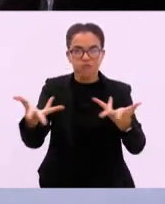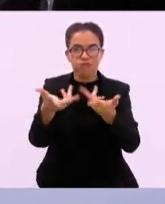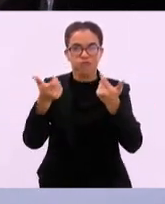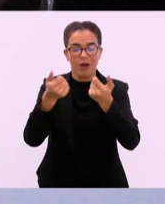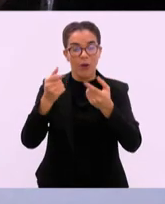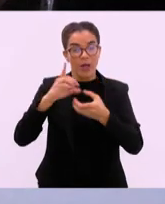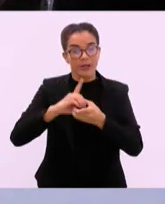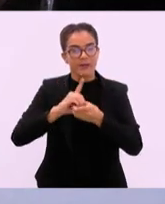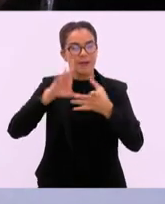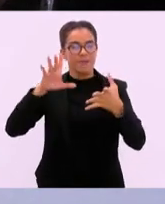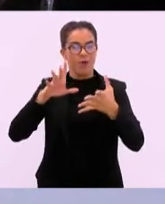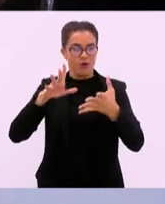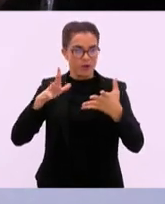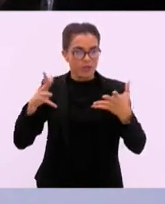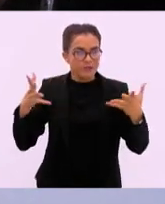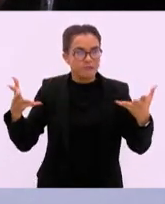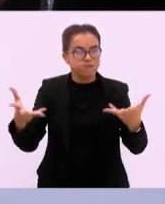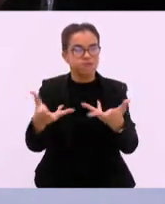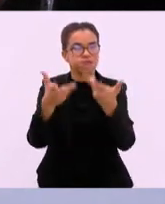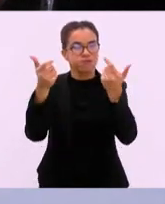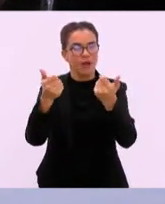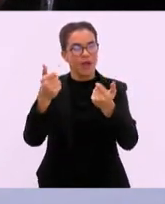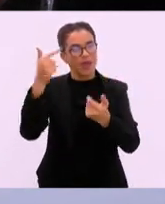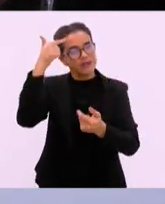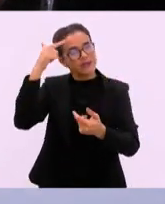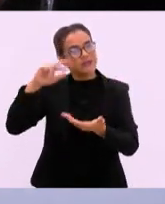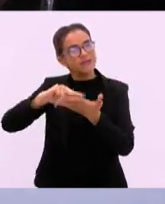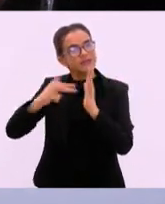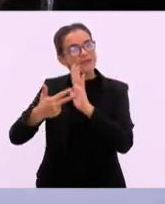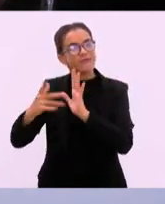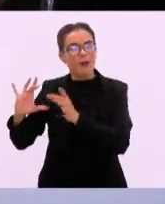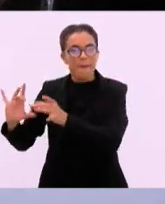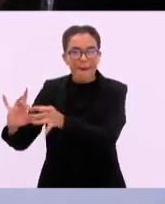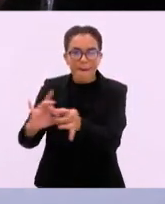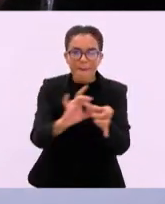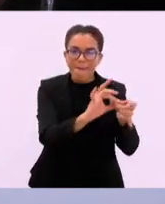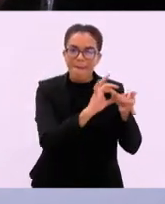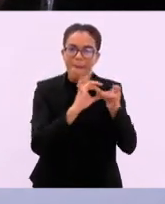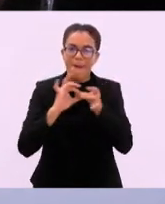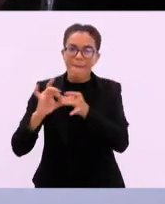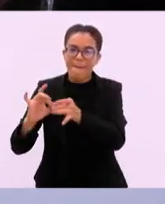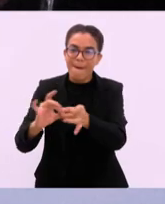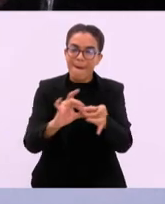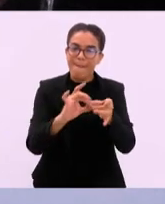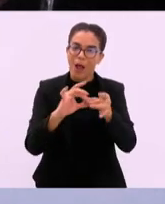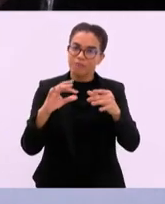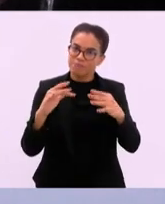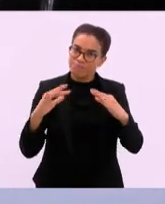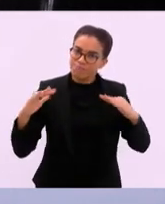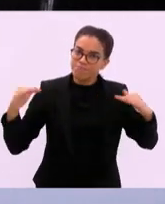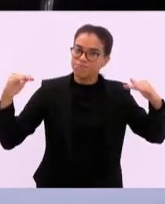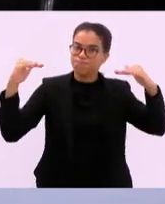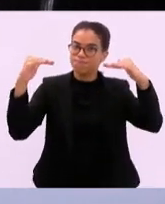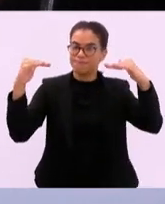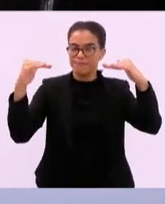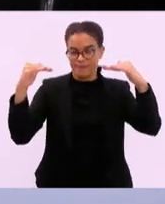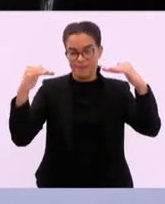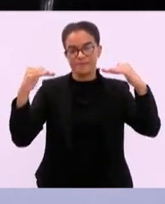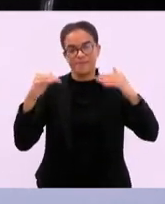social-democracia orgânica. É bom, porque são as correntes de pensamentos que hoje predominam todo mundo. Né?